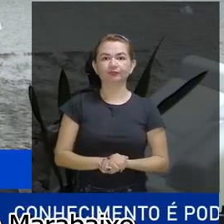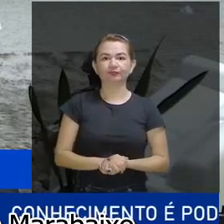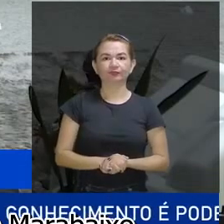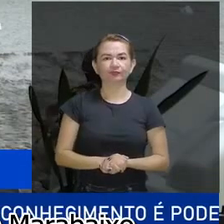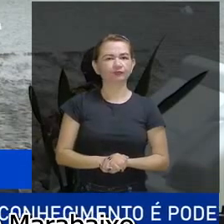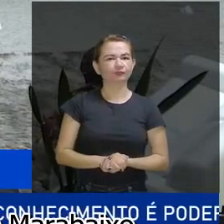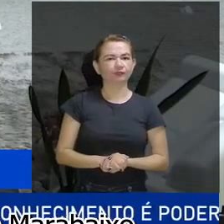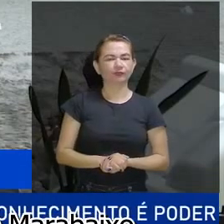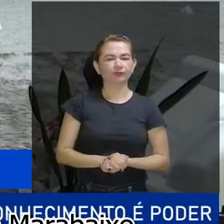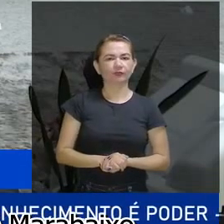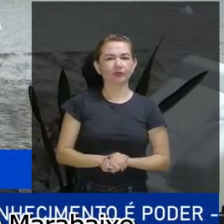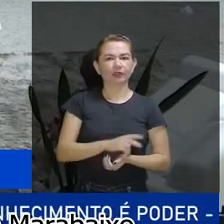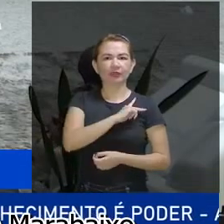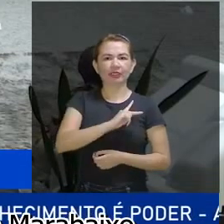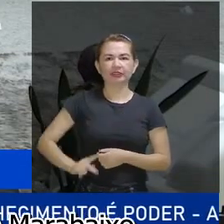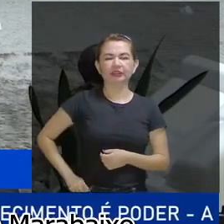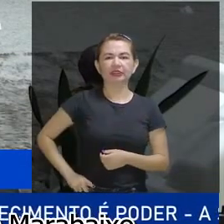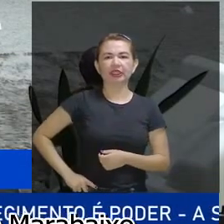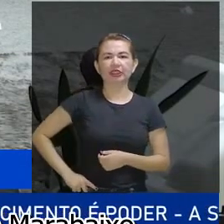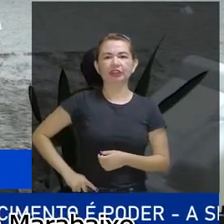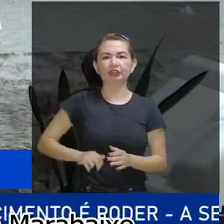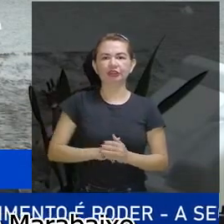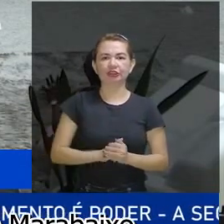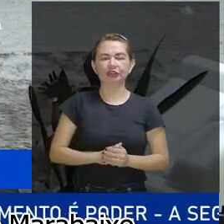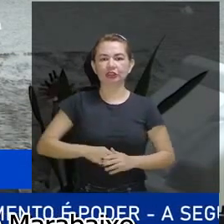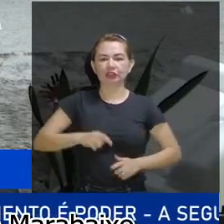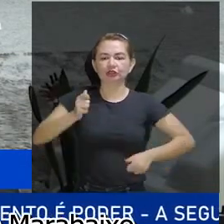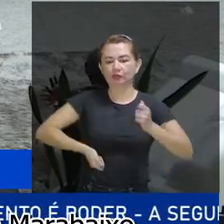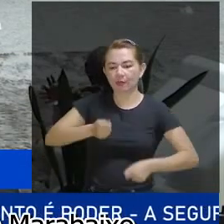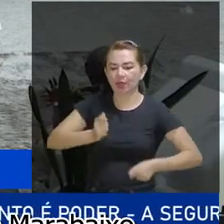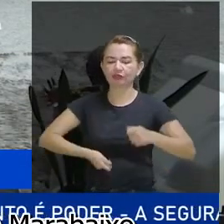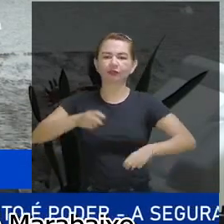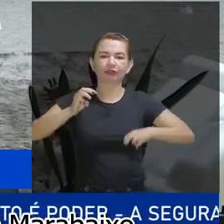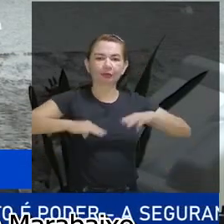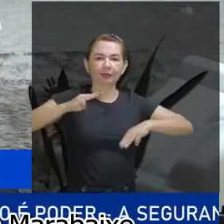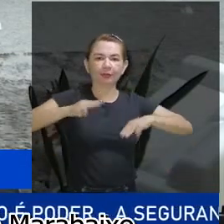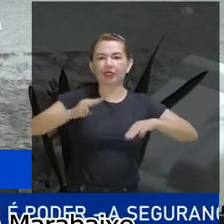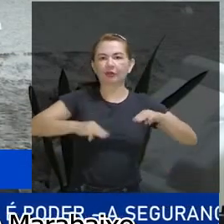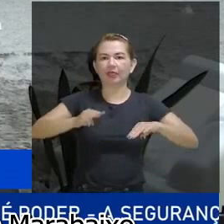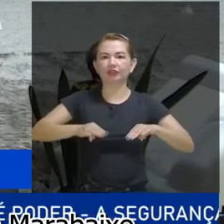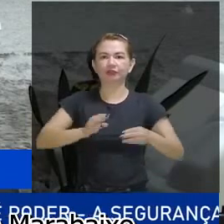presidente da Academia de Batuque e Mar Abaixo.